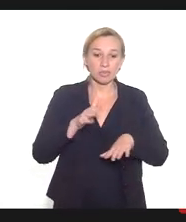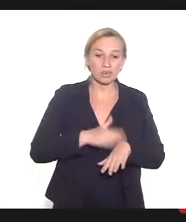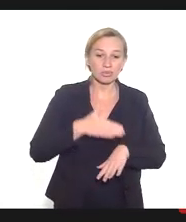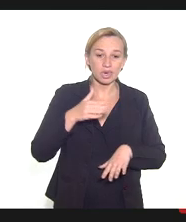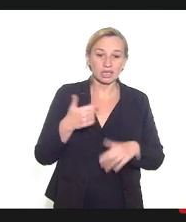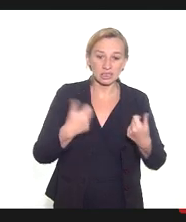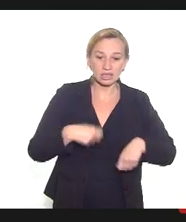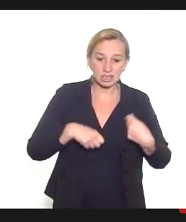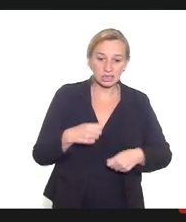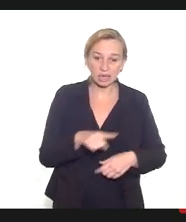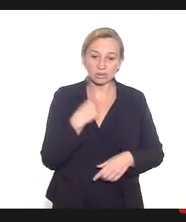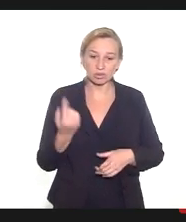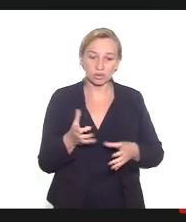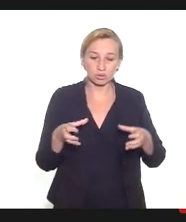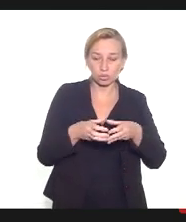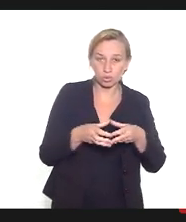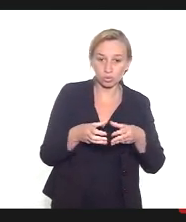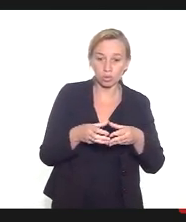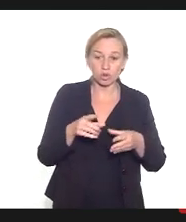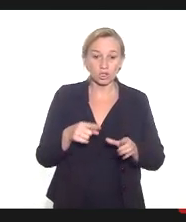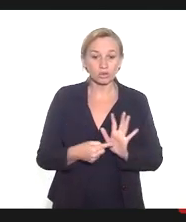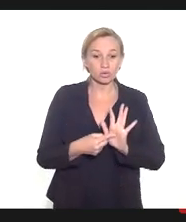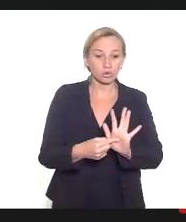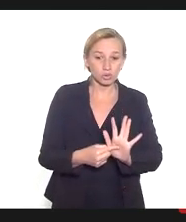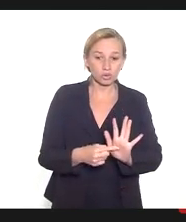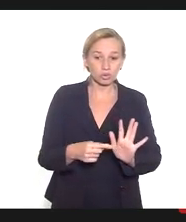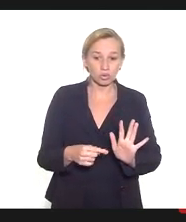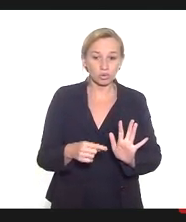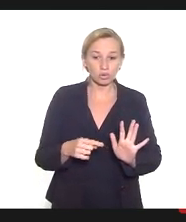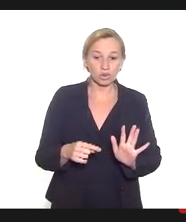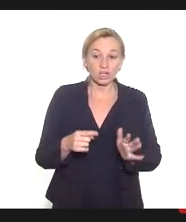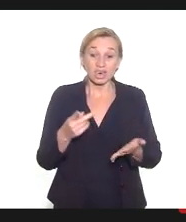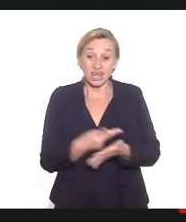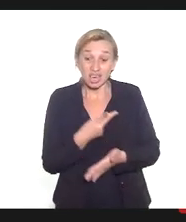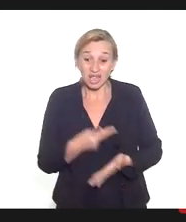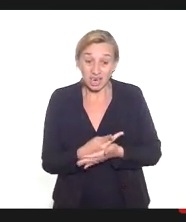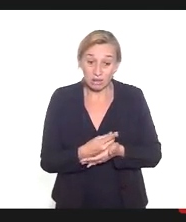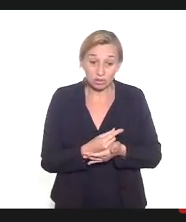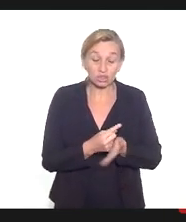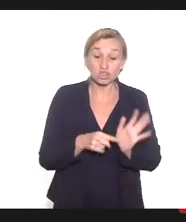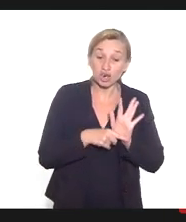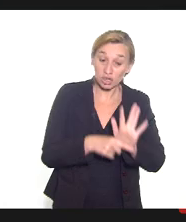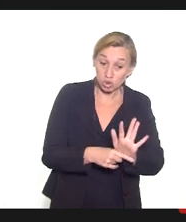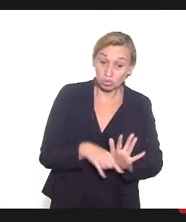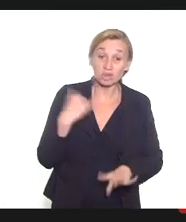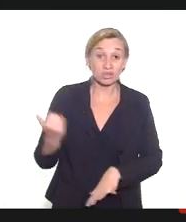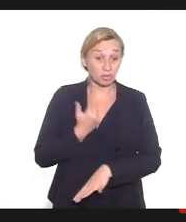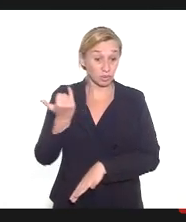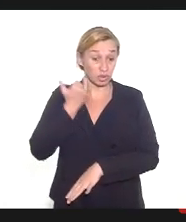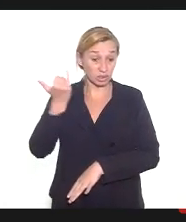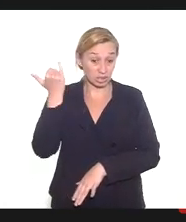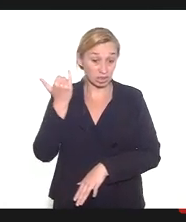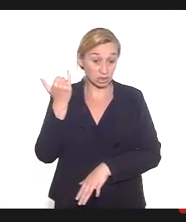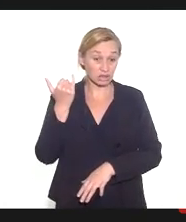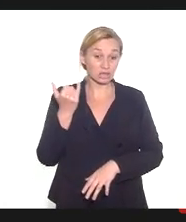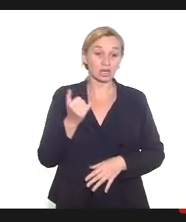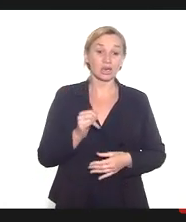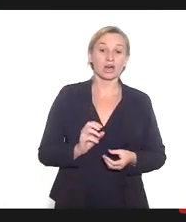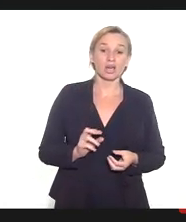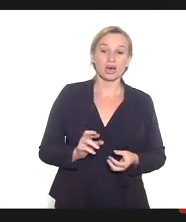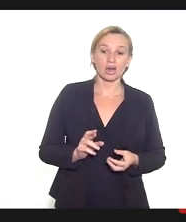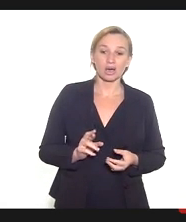citados no nosso grupo a gente mostrou além de tudo falhas assistenciais importantes associadas